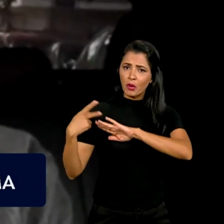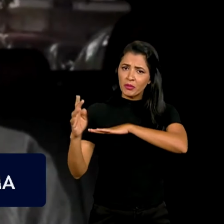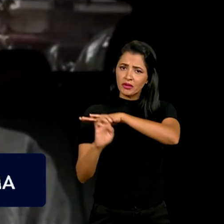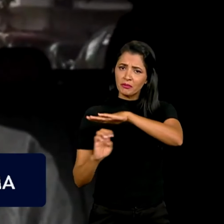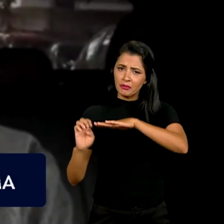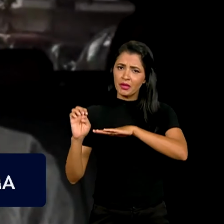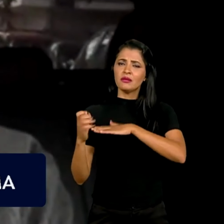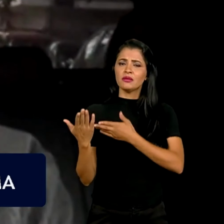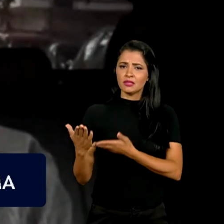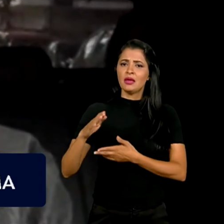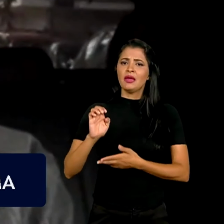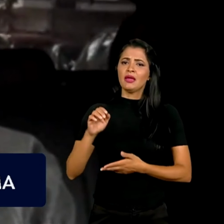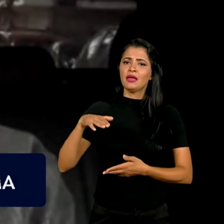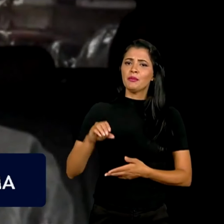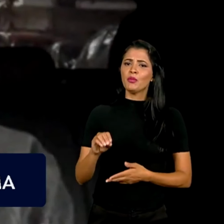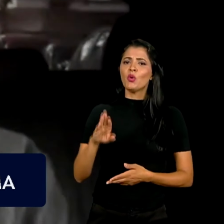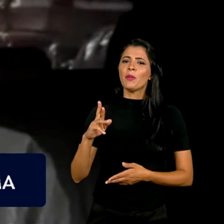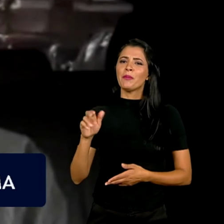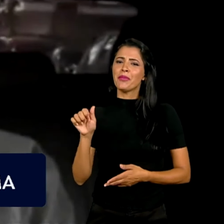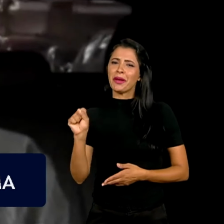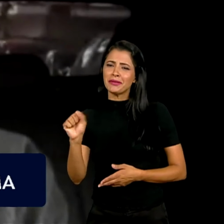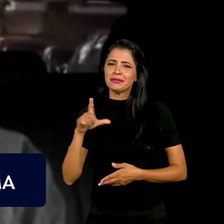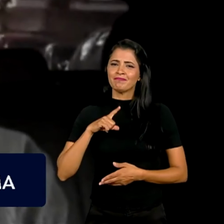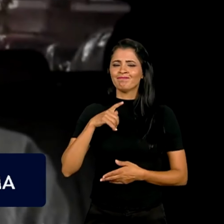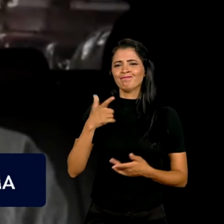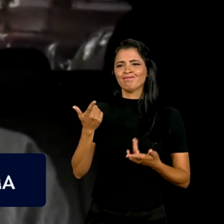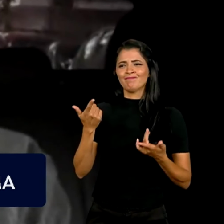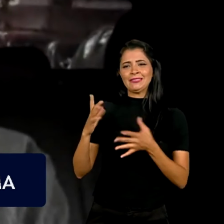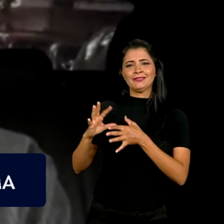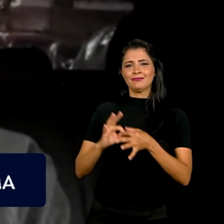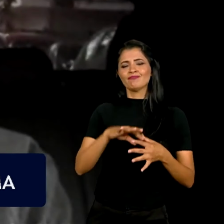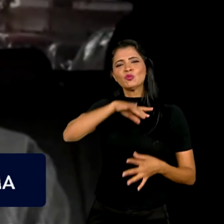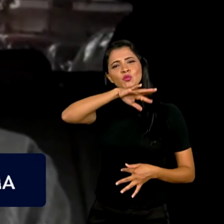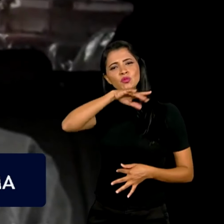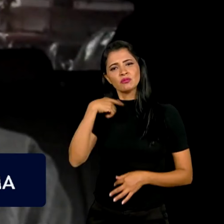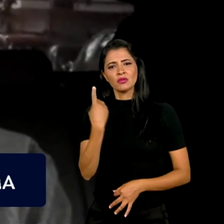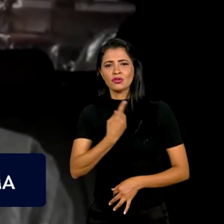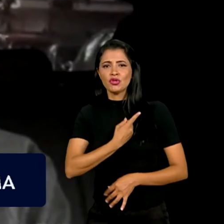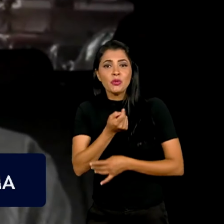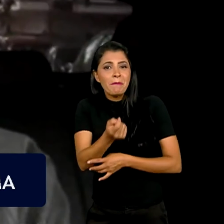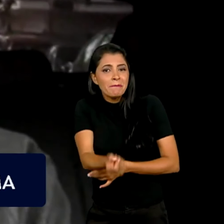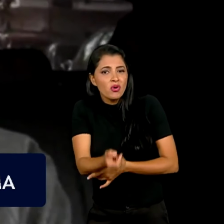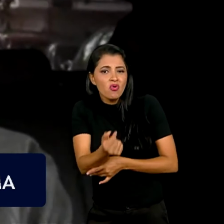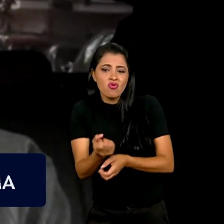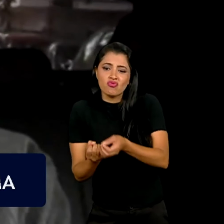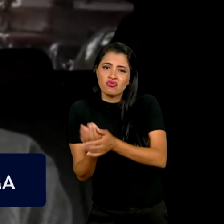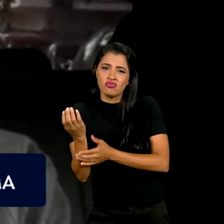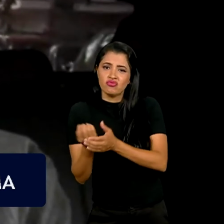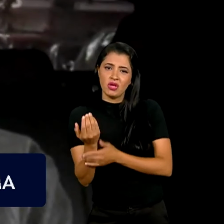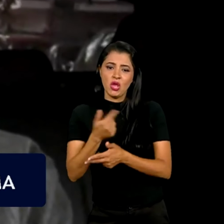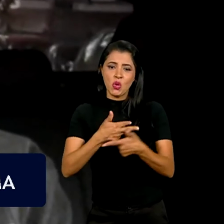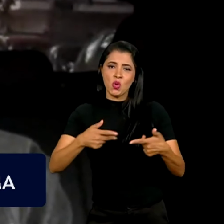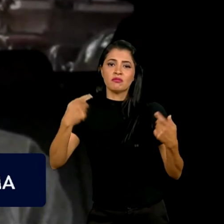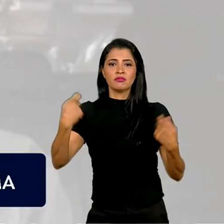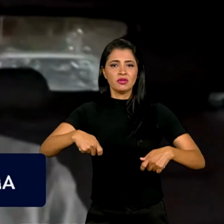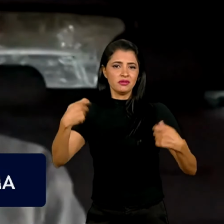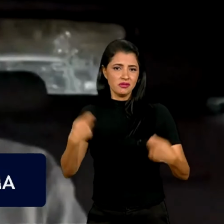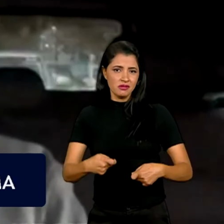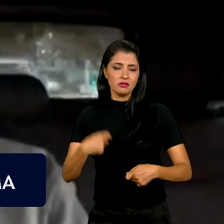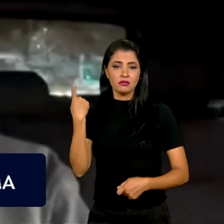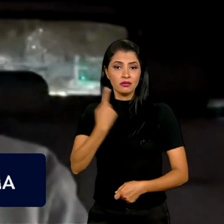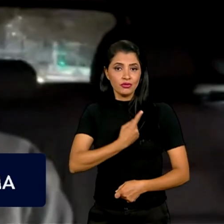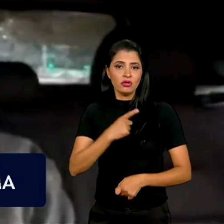nós temos aí um cenário ruim. Nós produzimos muito pouco daquilo que é necessário. Nós